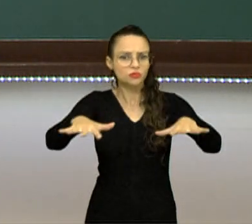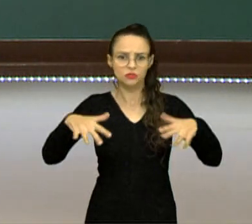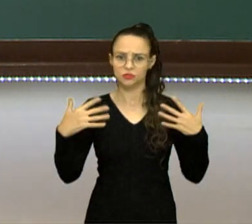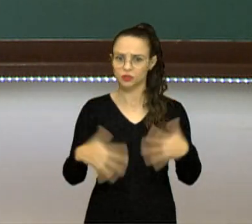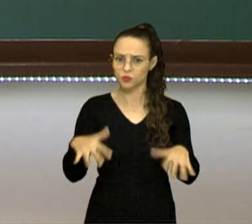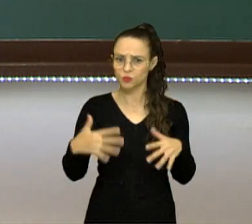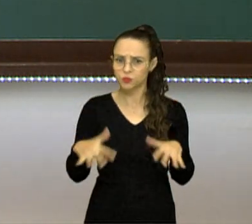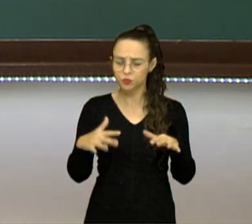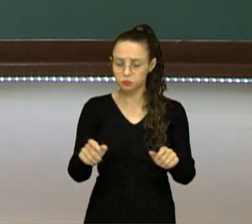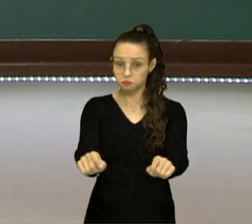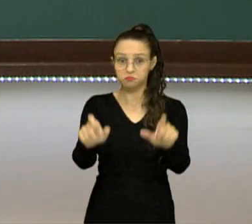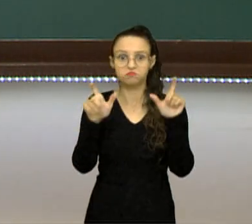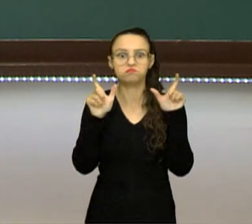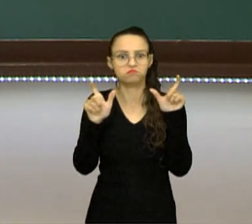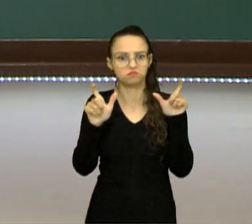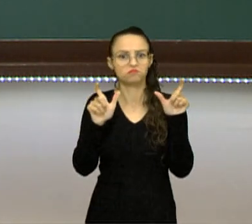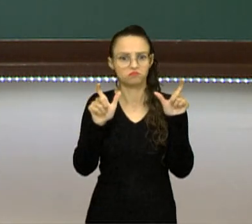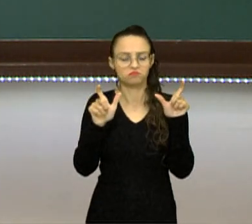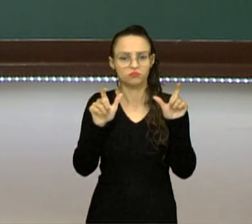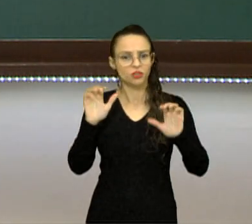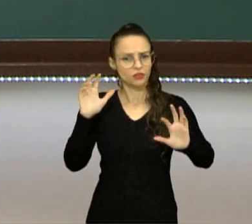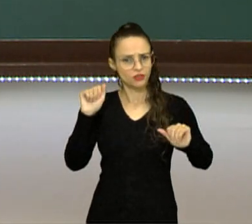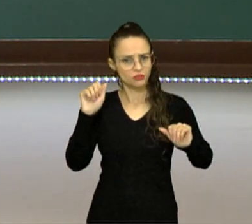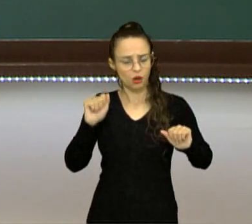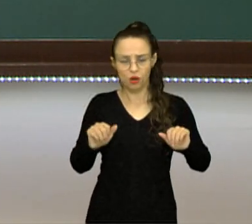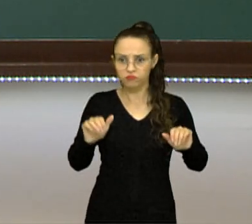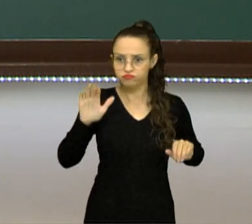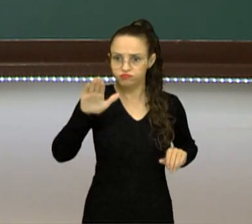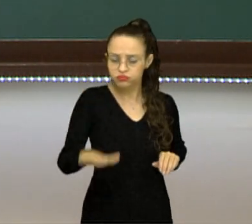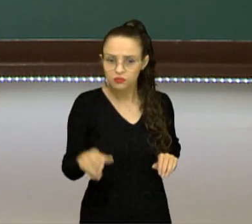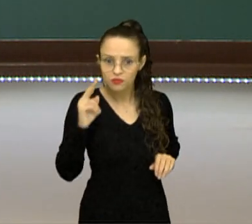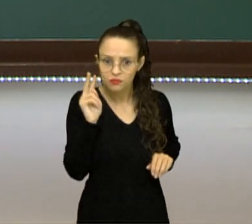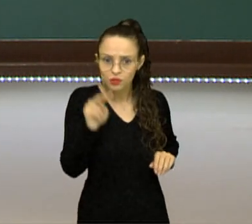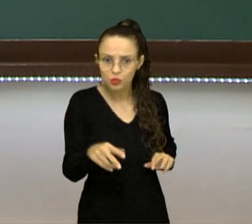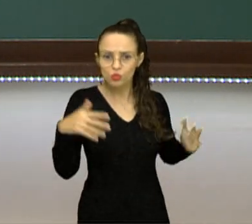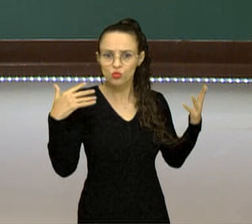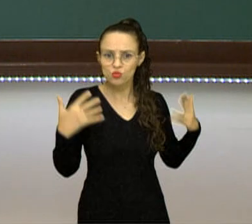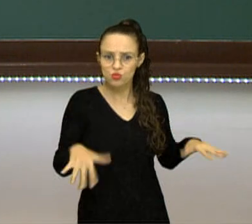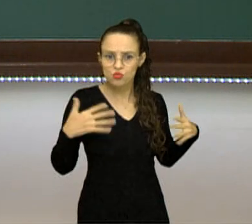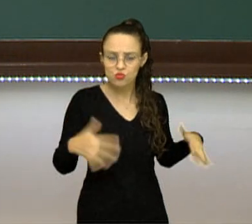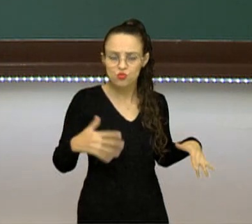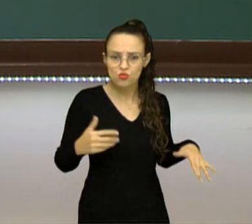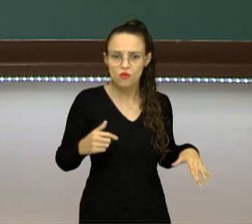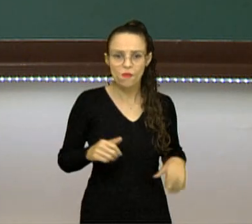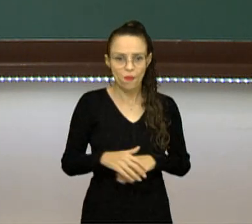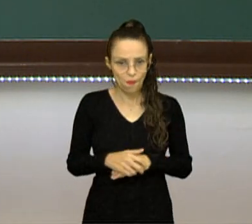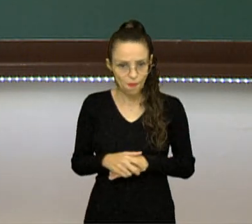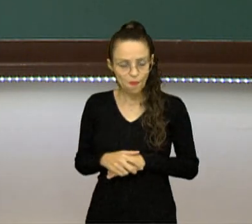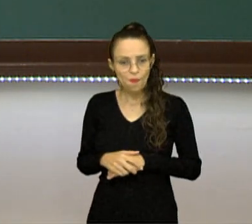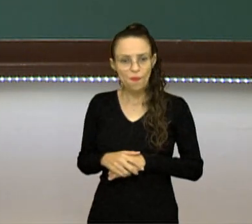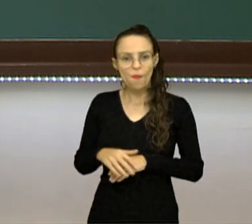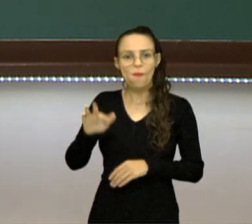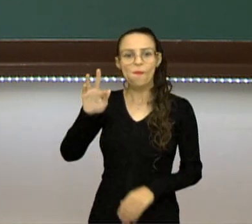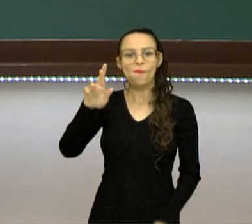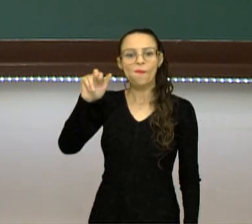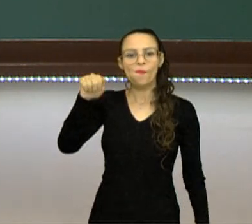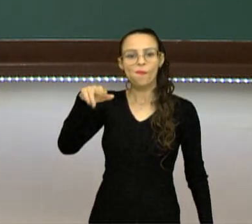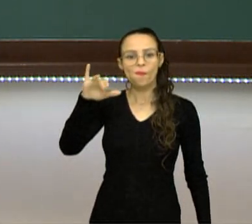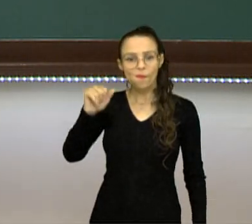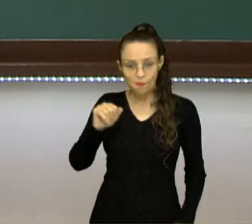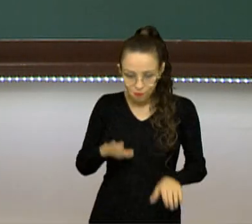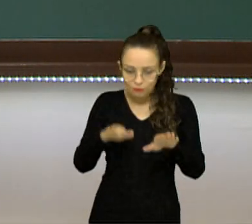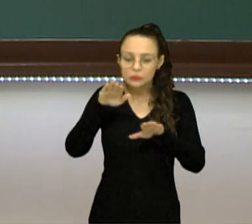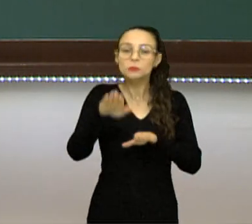a atenção, inclusive, dos espanhóis quando pisaram aqui. Né? Francisco Pizarro, desculpa o trocadilho, quando